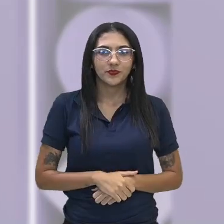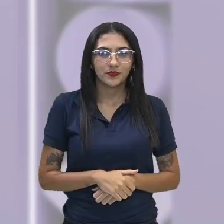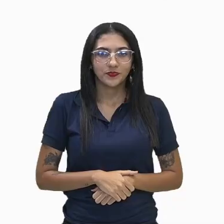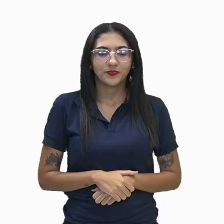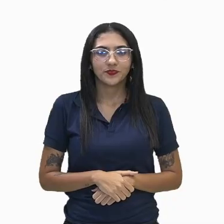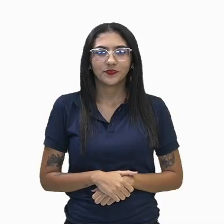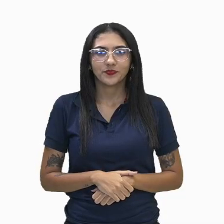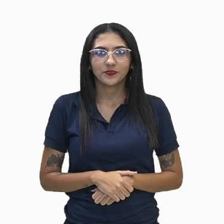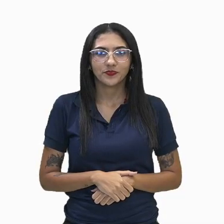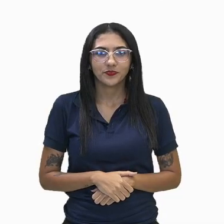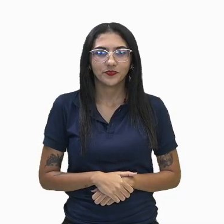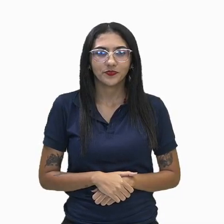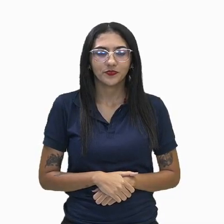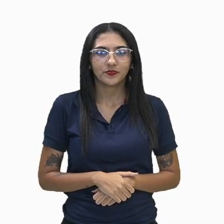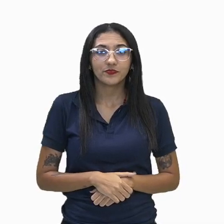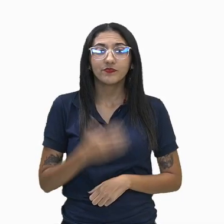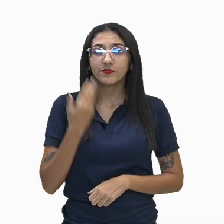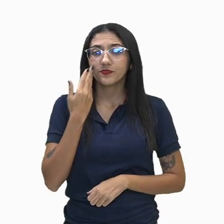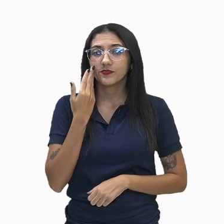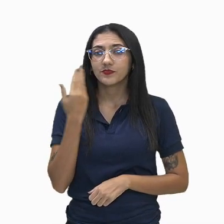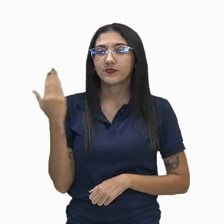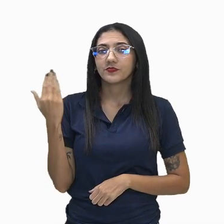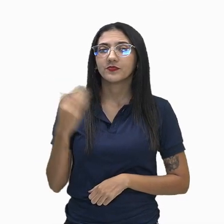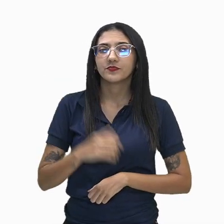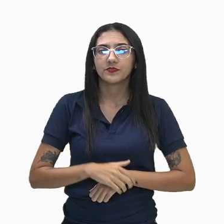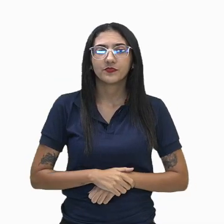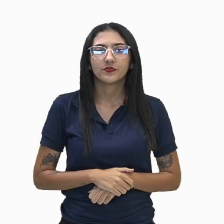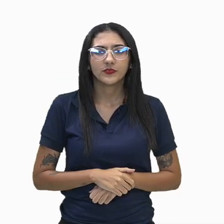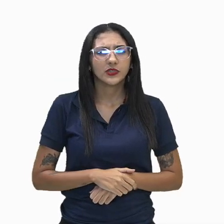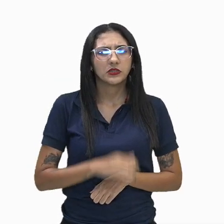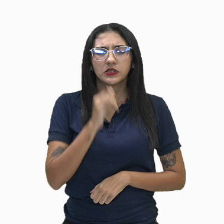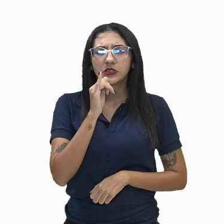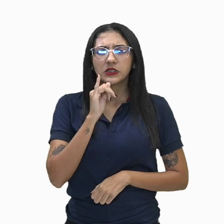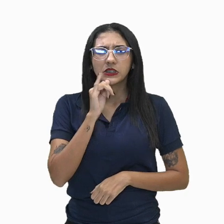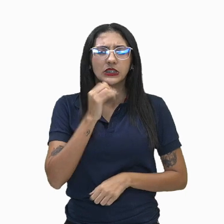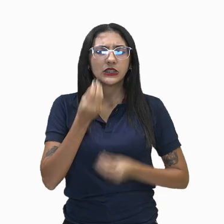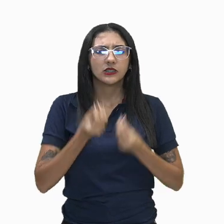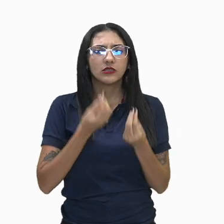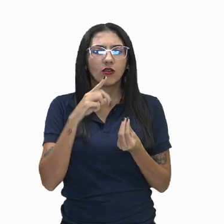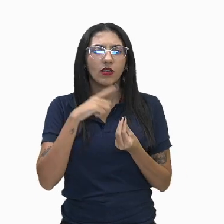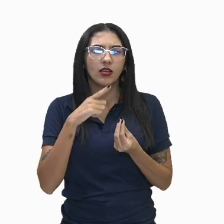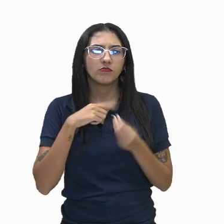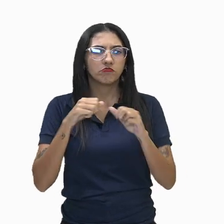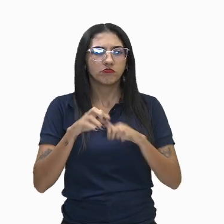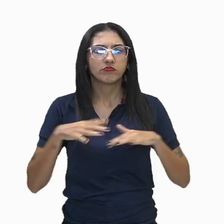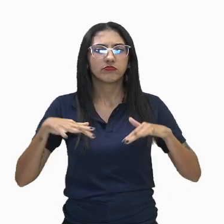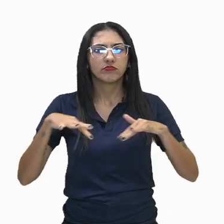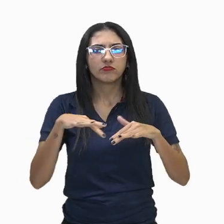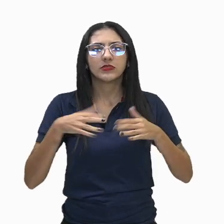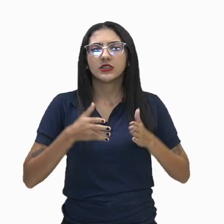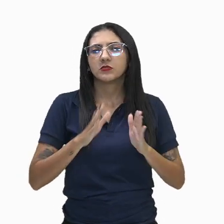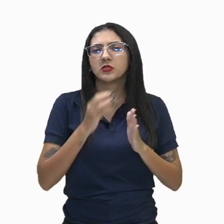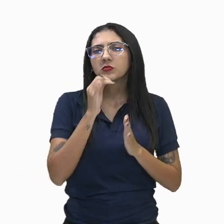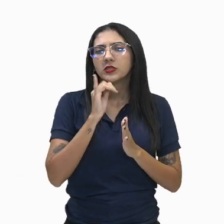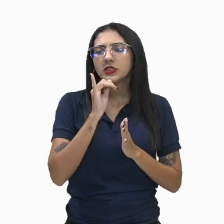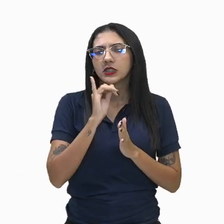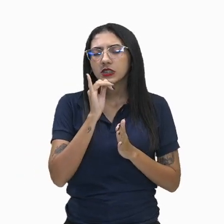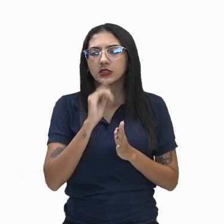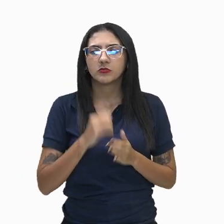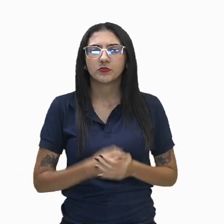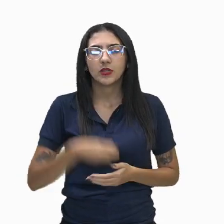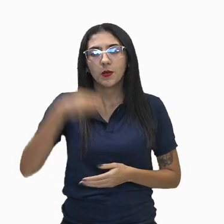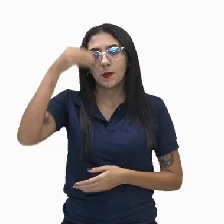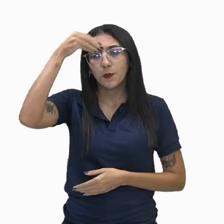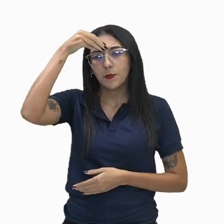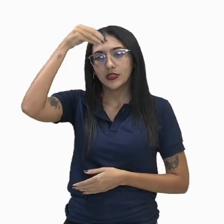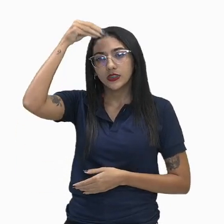cartela. As celebrações dos ritos de nascimento, né? São ritos de acolhimento, como o batismo,